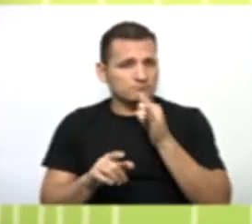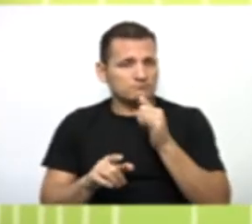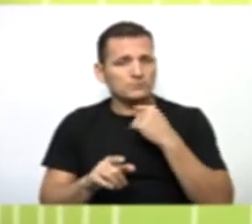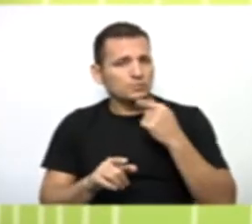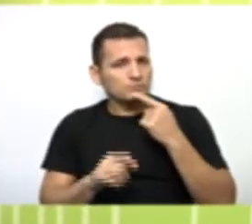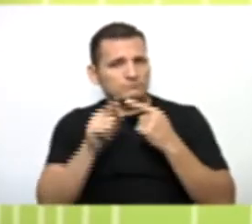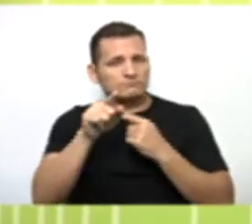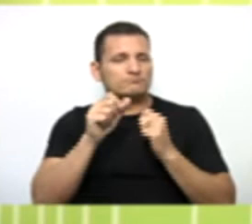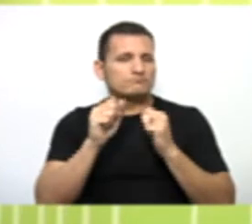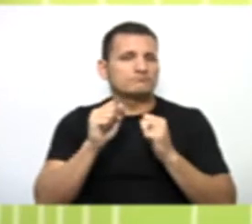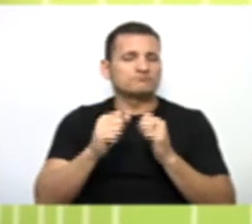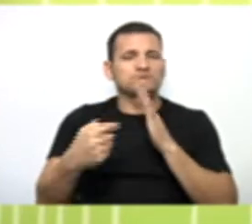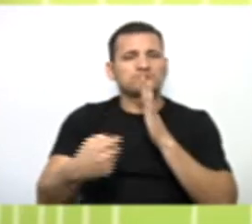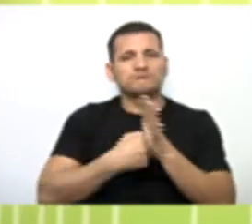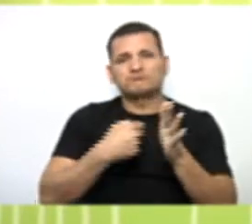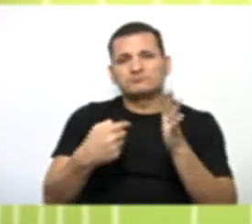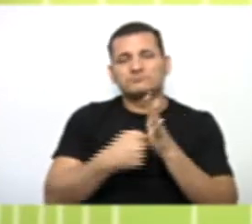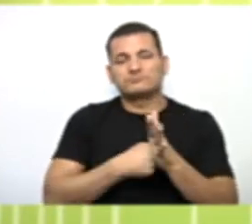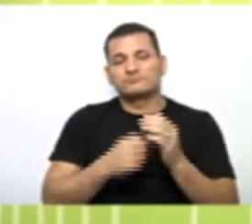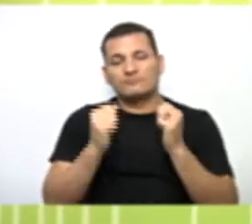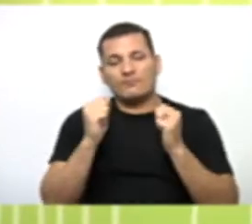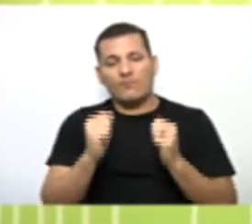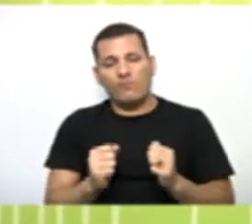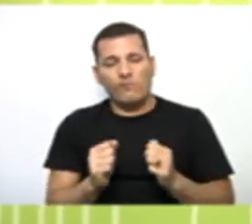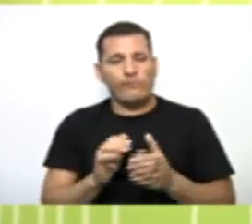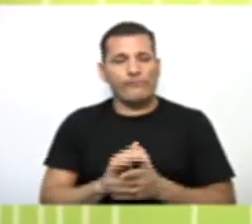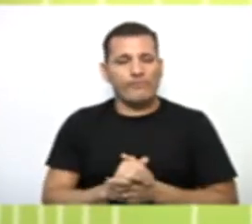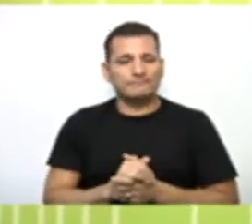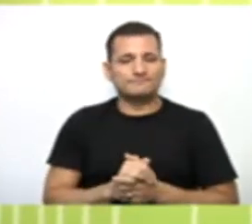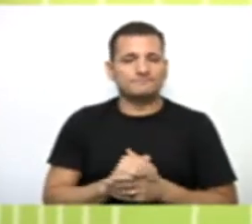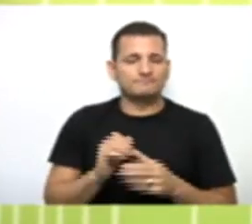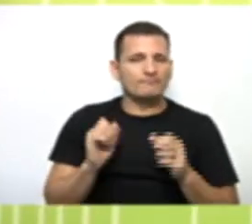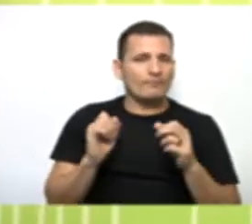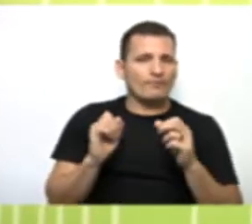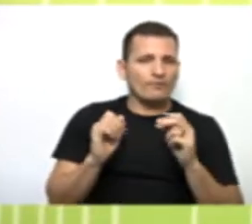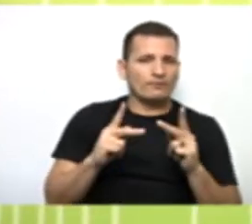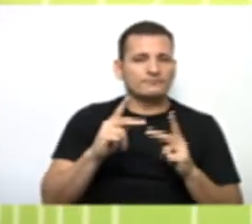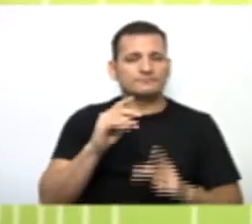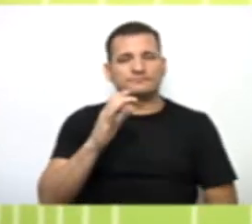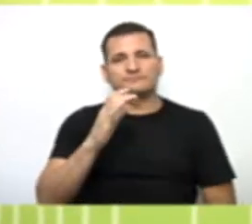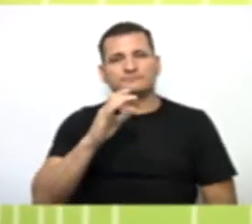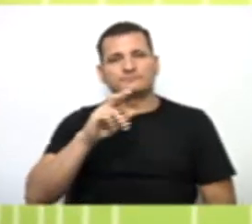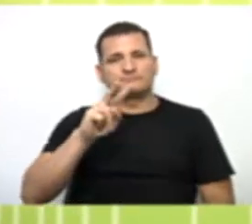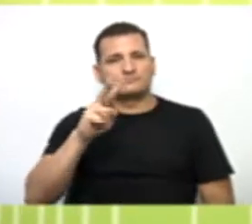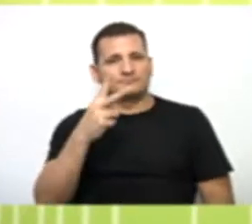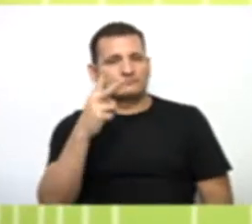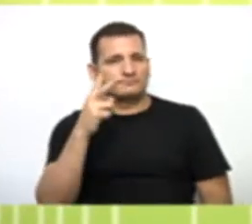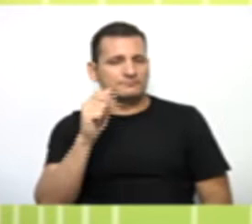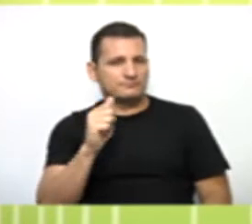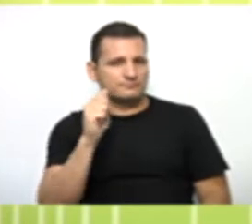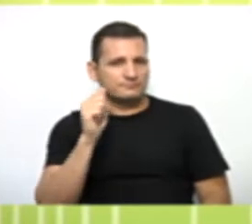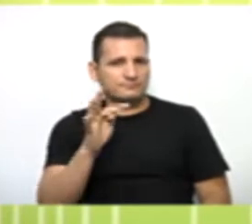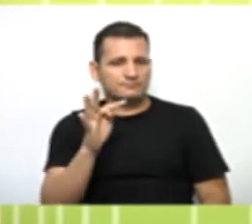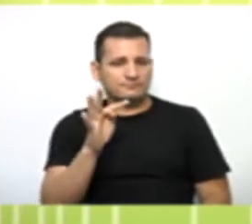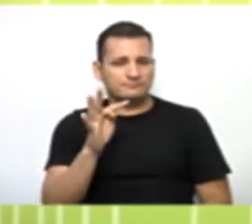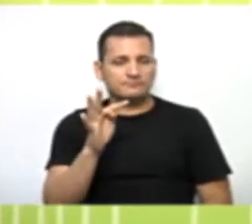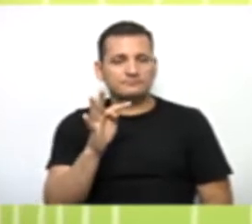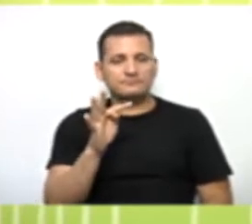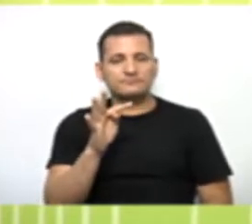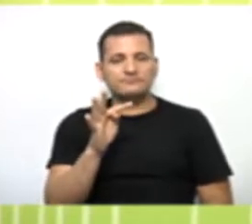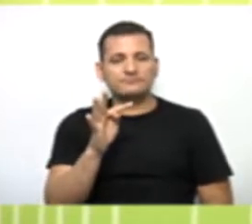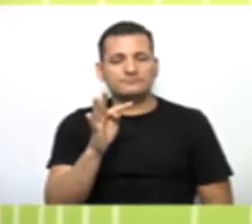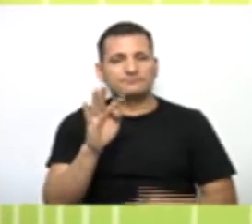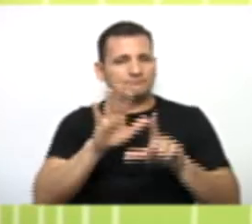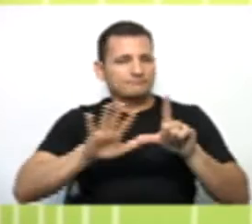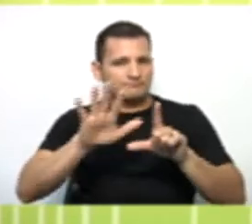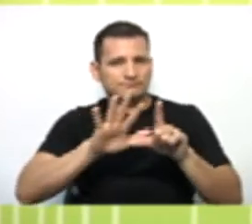estiver com alguma dúvida, pergunta aí alguma coisa, tá certo? No nosso, na nossa sala, não é? Virtual.